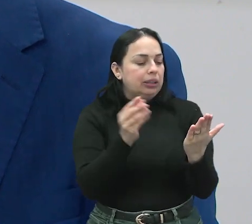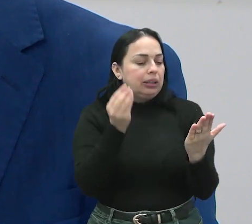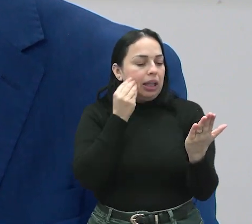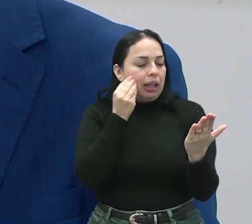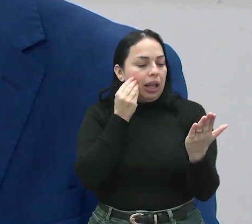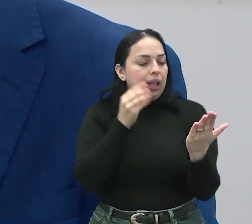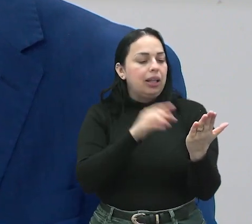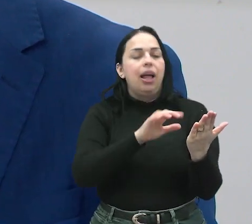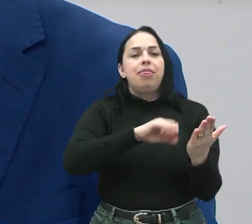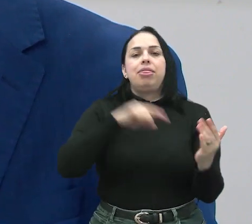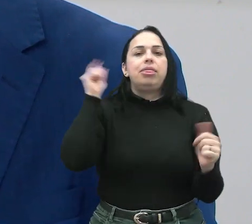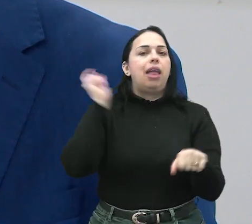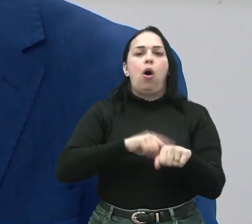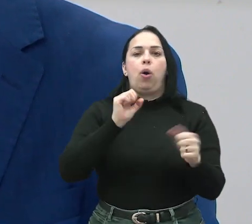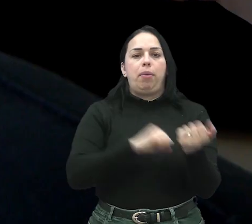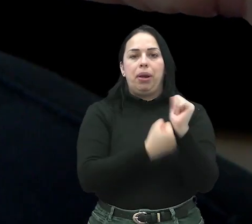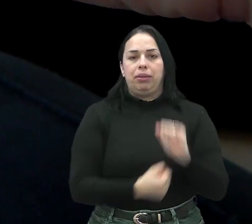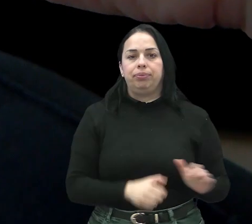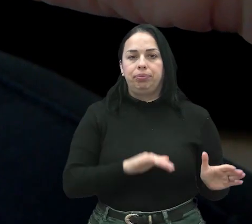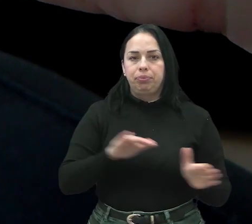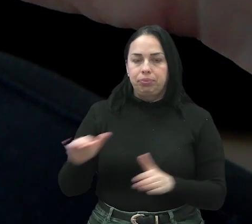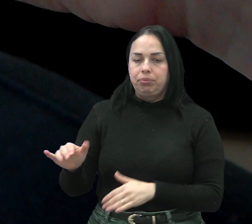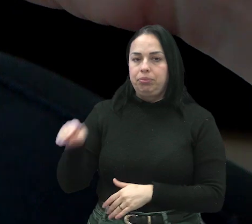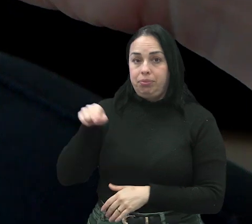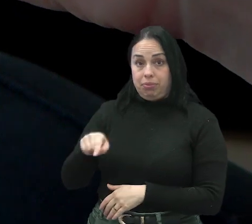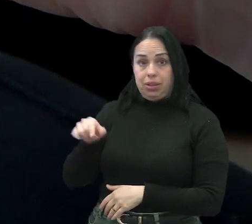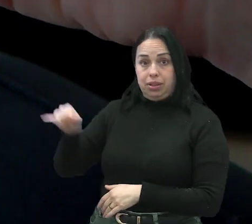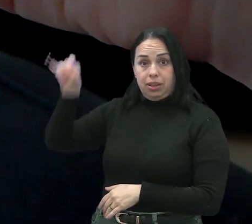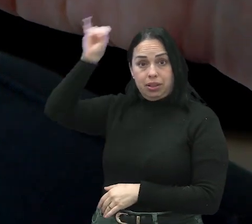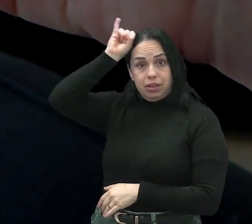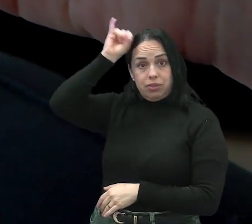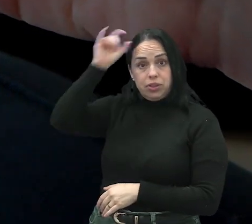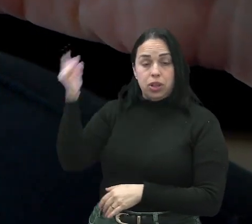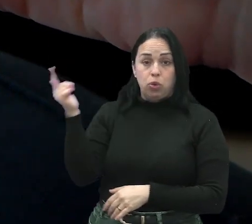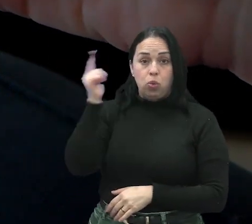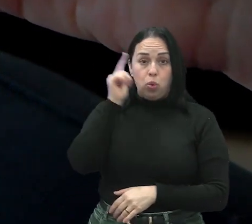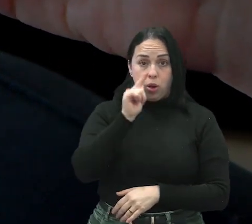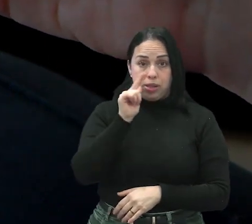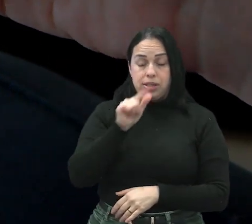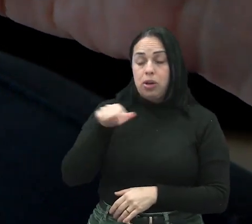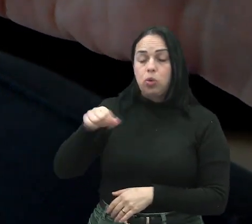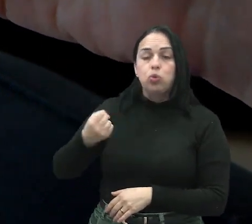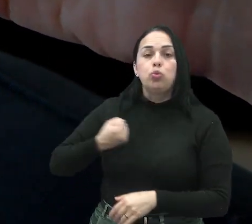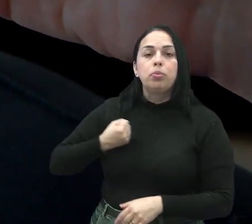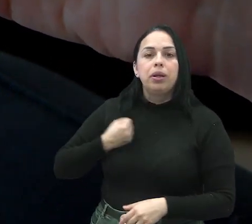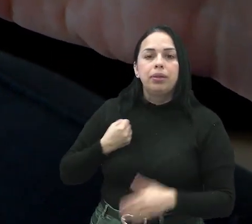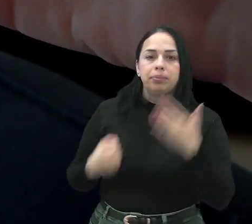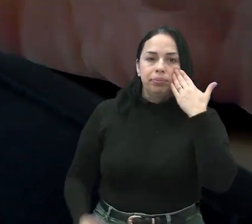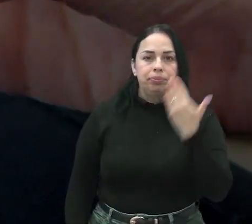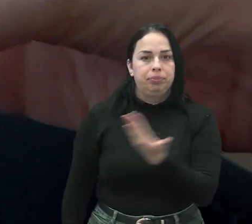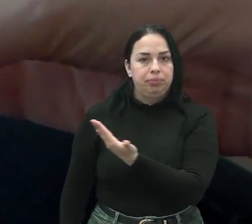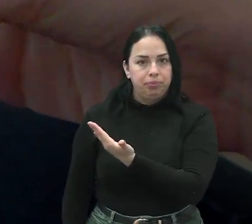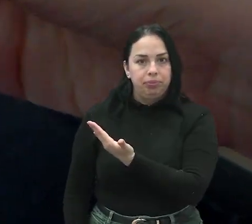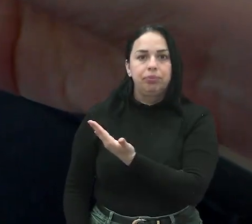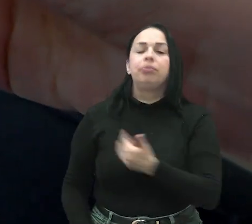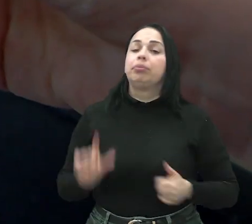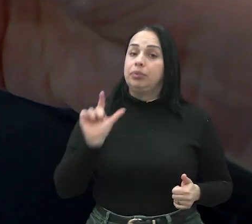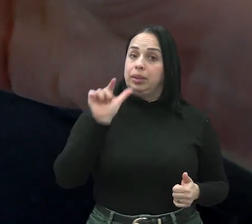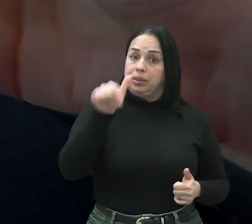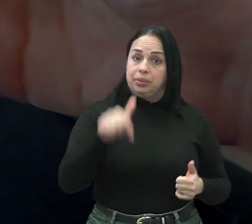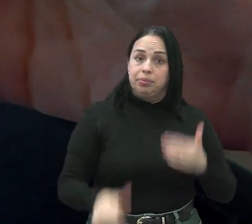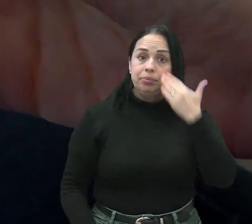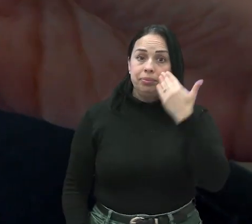operadora, automaticamente ele vai ser bloqueado. No celular Android, você encontra os números do e-mail clicando em